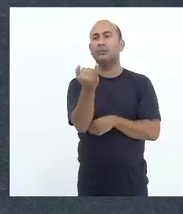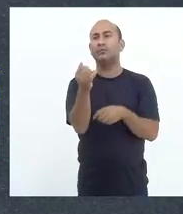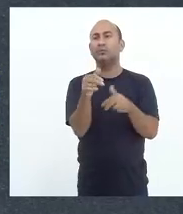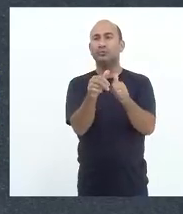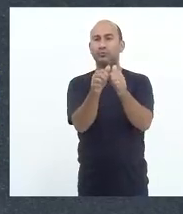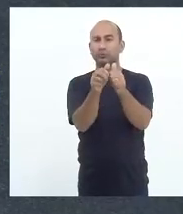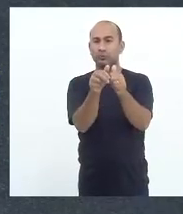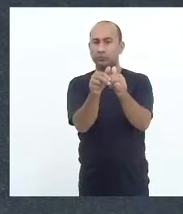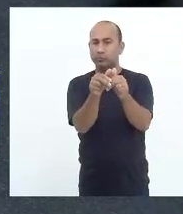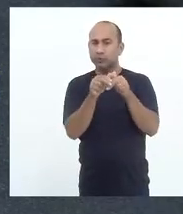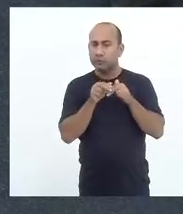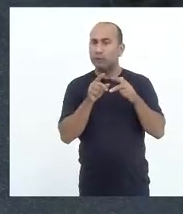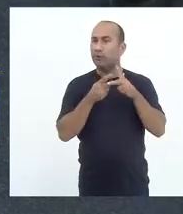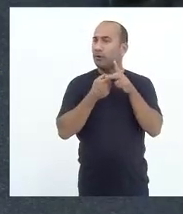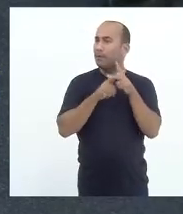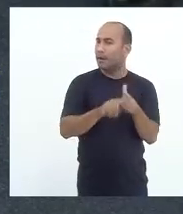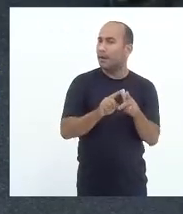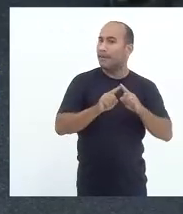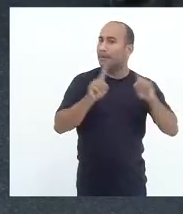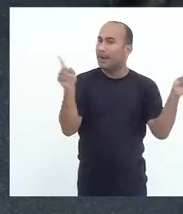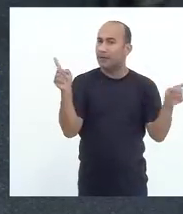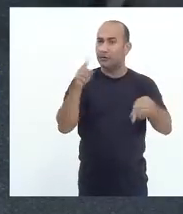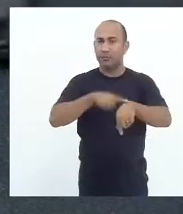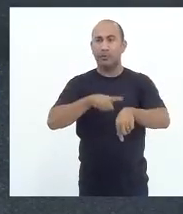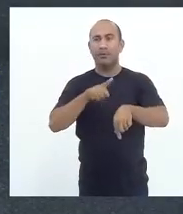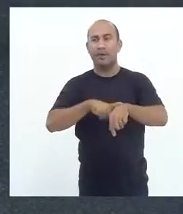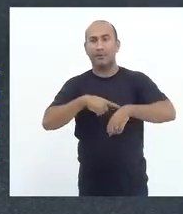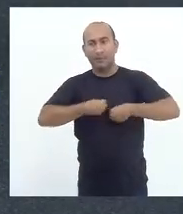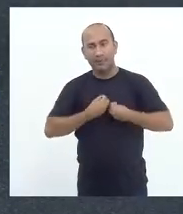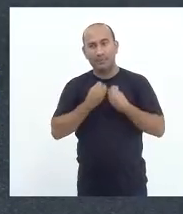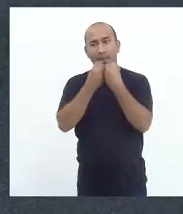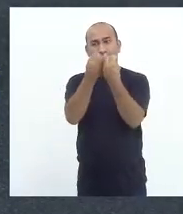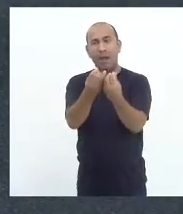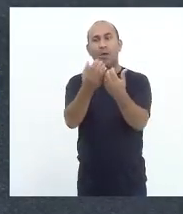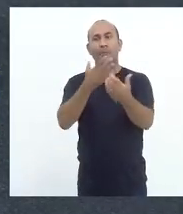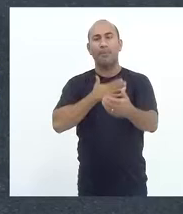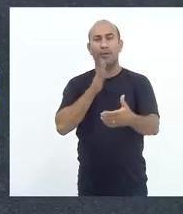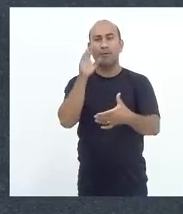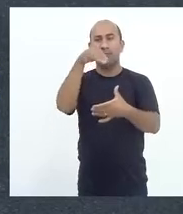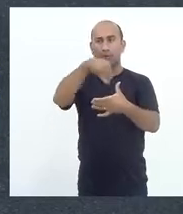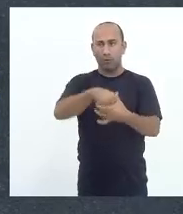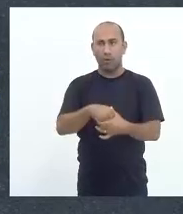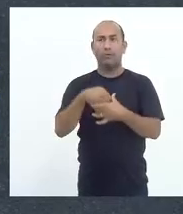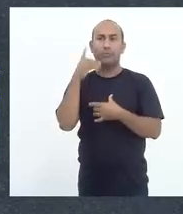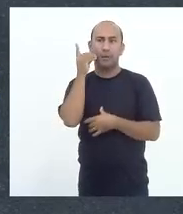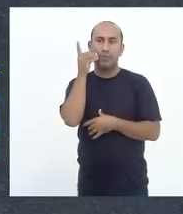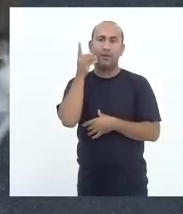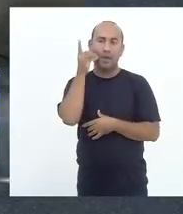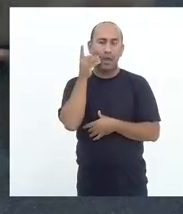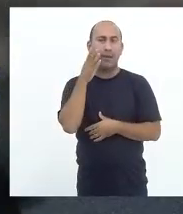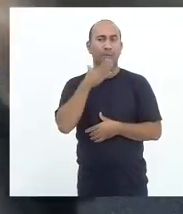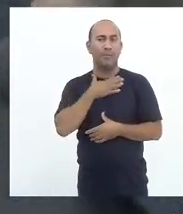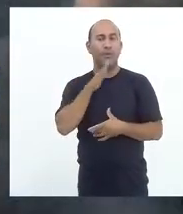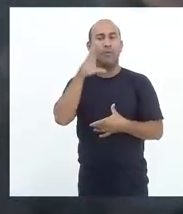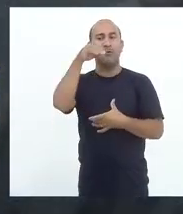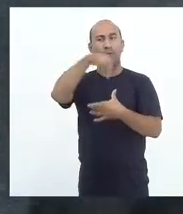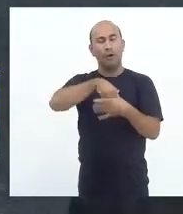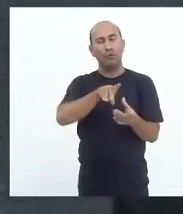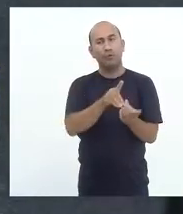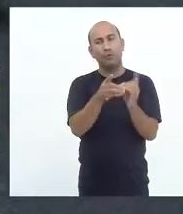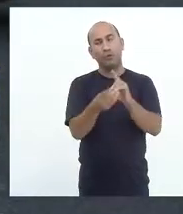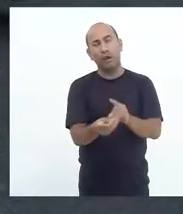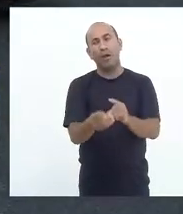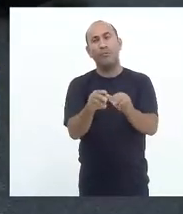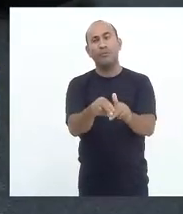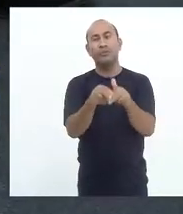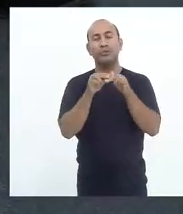emenda, mas no momento que for dar o meu voto enquanto parlamentar, o meu voto é contrário, porque acho